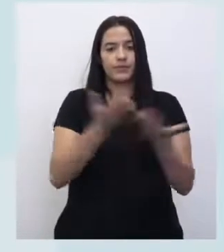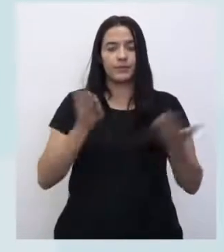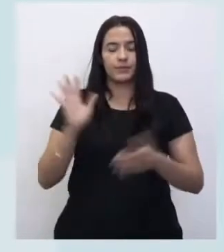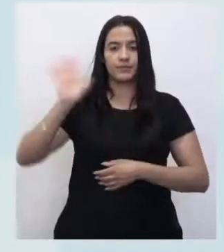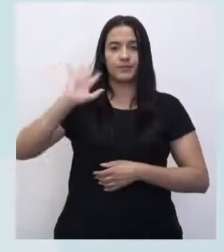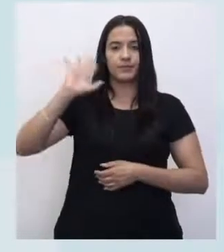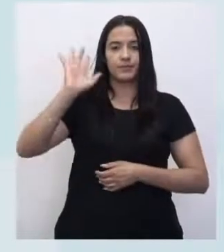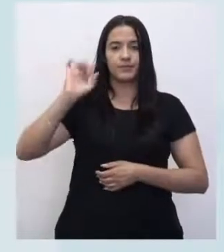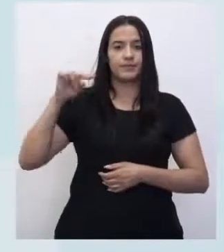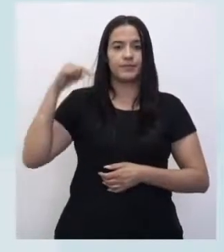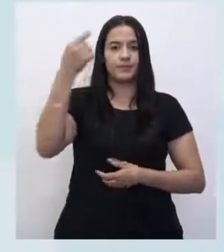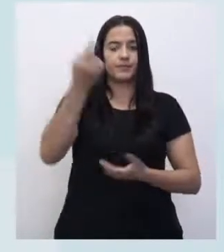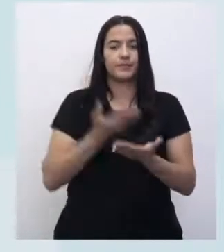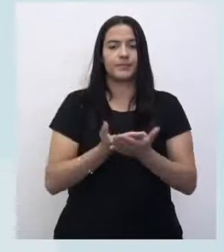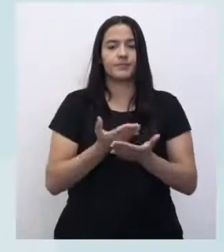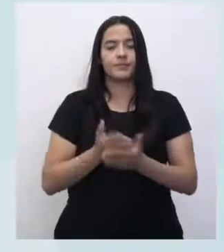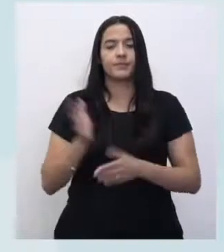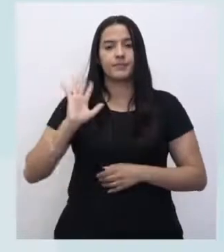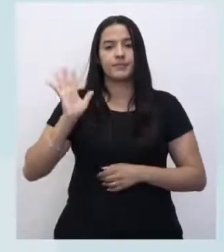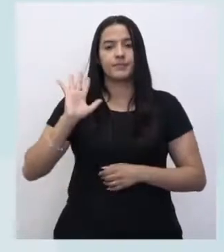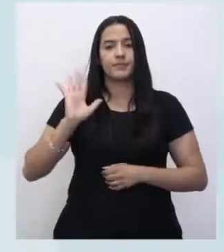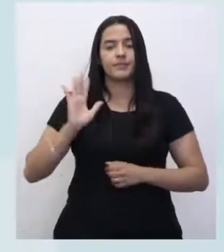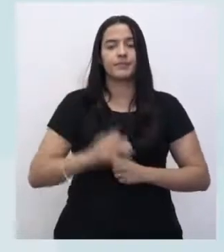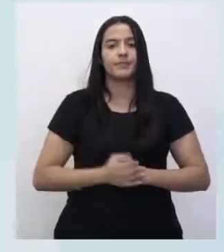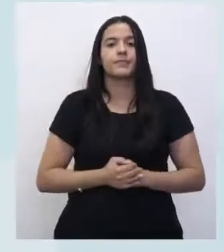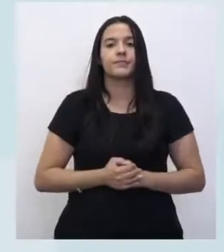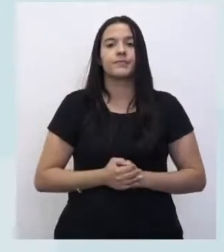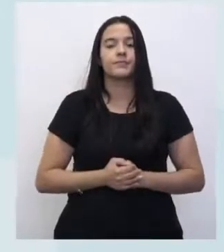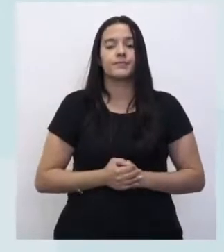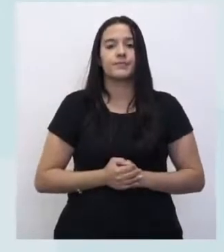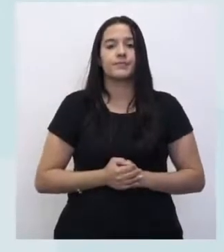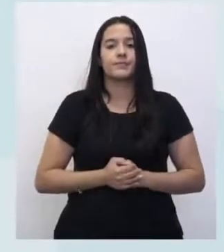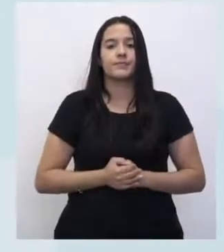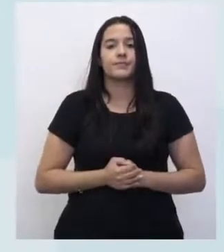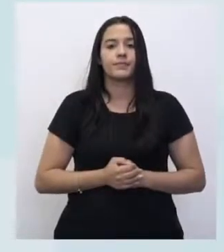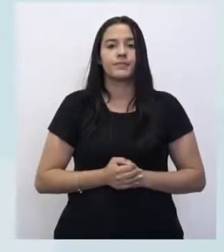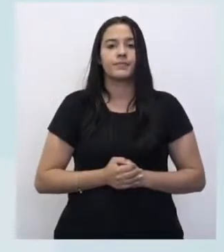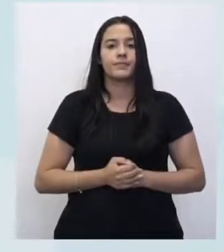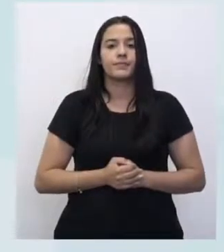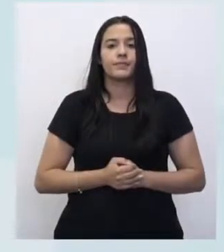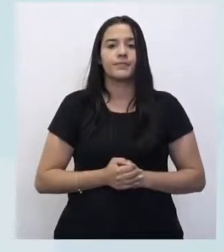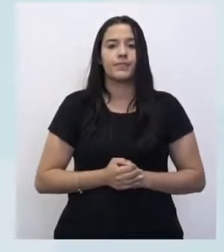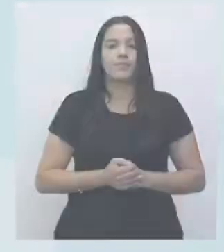you next Friday. Até a próxima sexta. Bye bye. Bye bye.